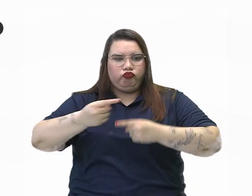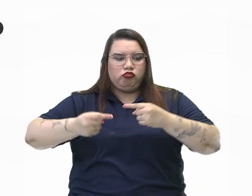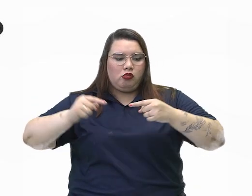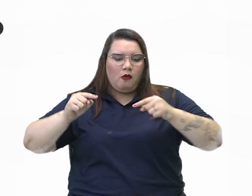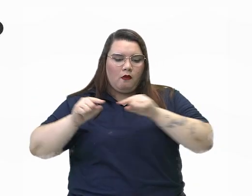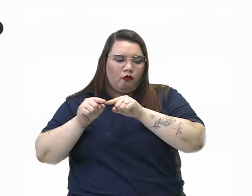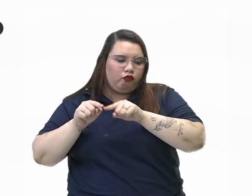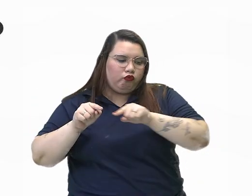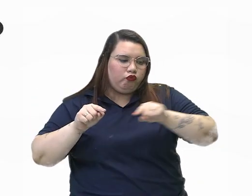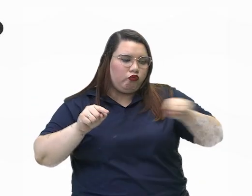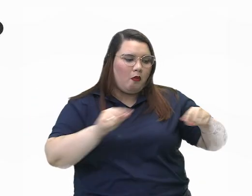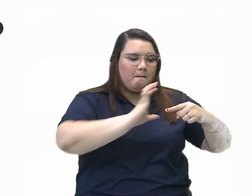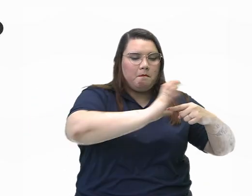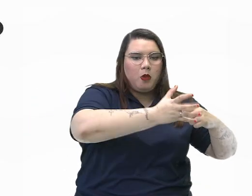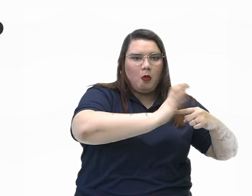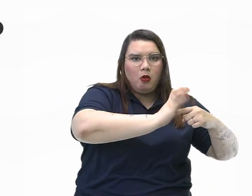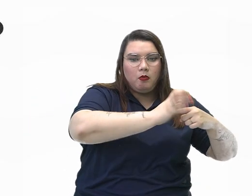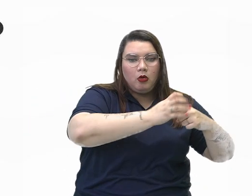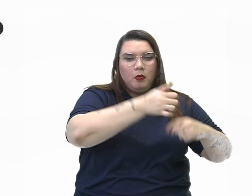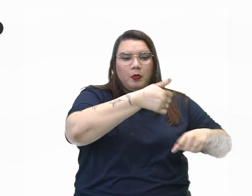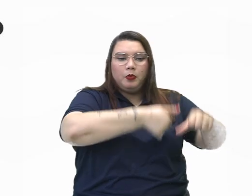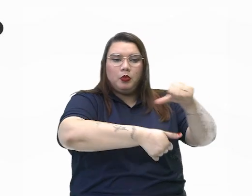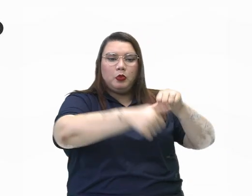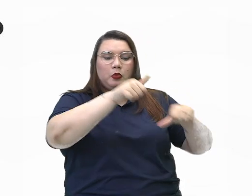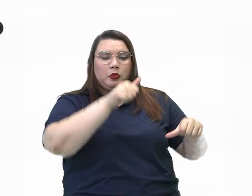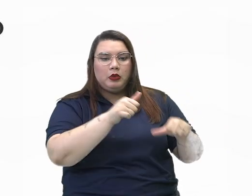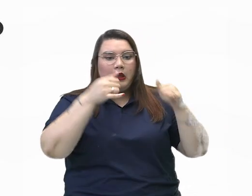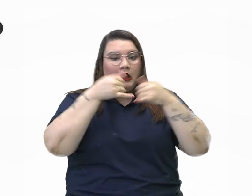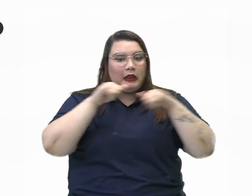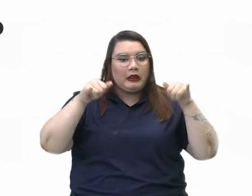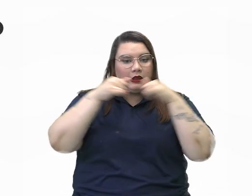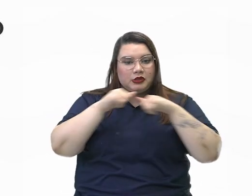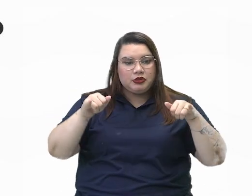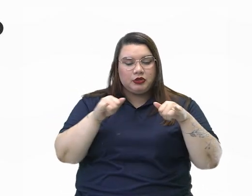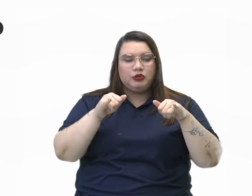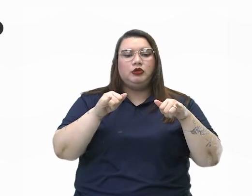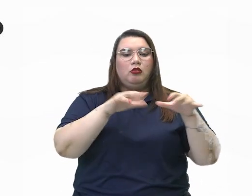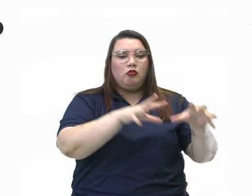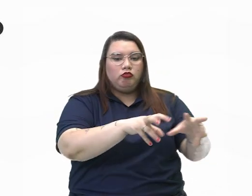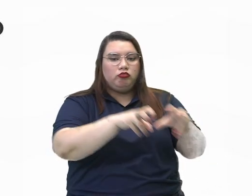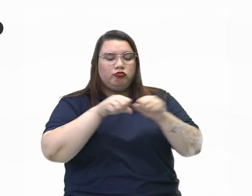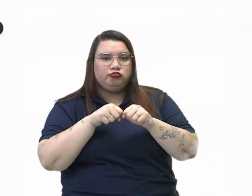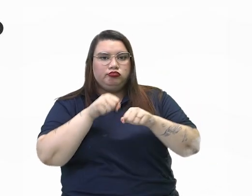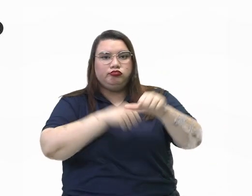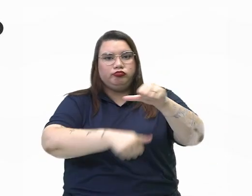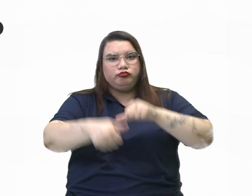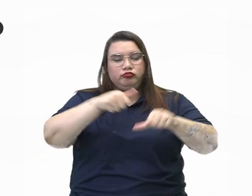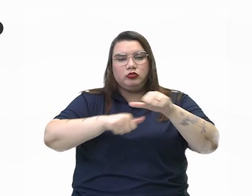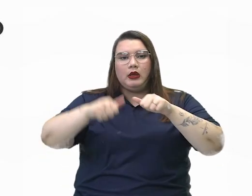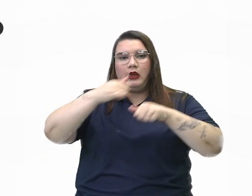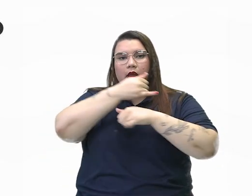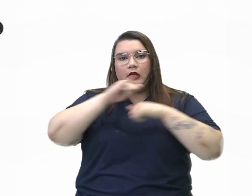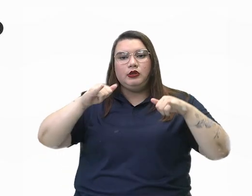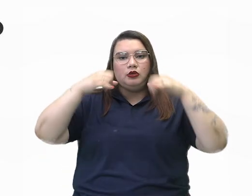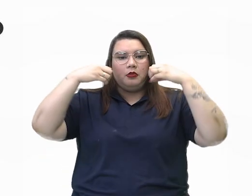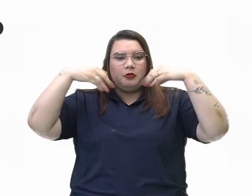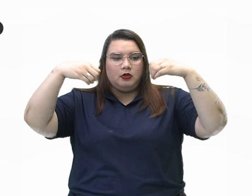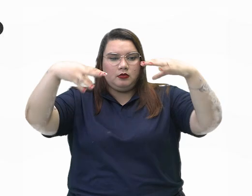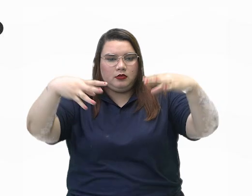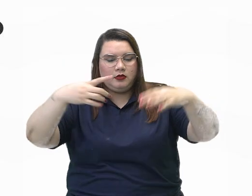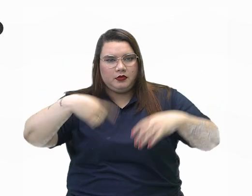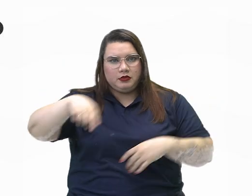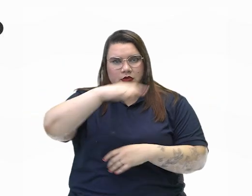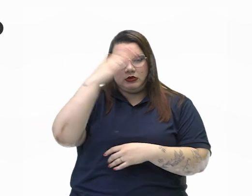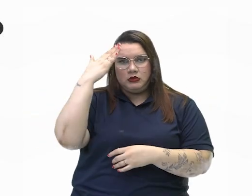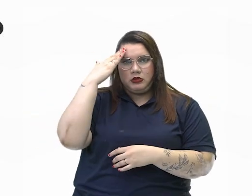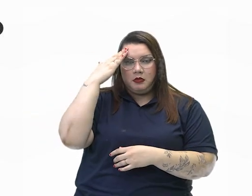conectadas a geradores, convertendo energia potencial e cinética em energia elétrica. Sabiam